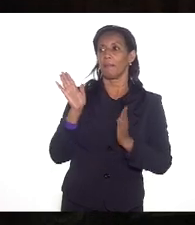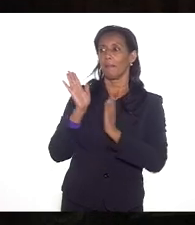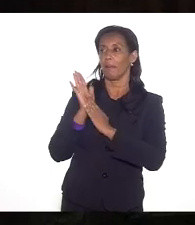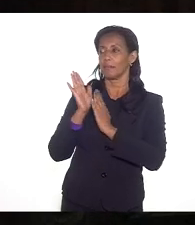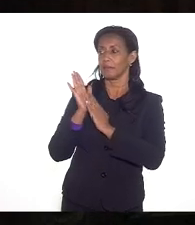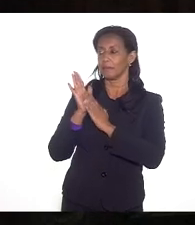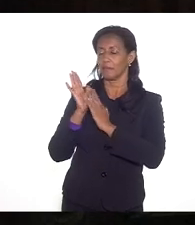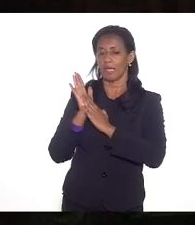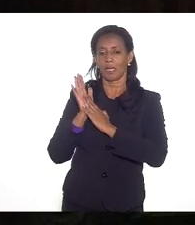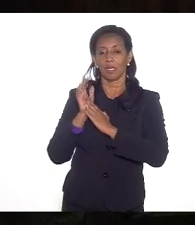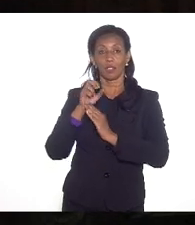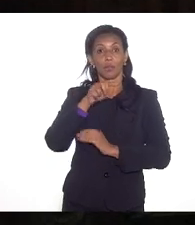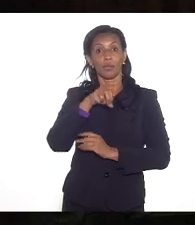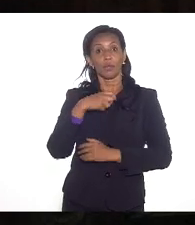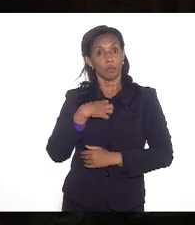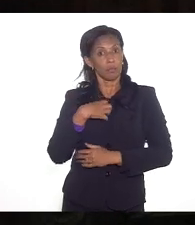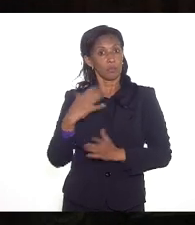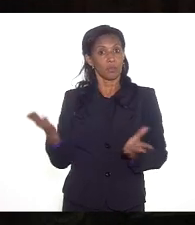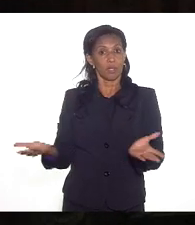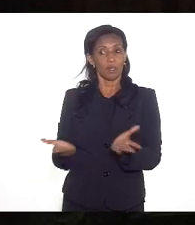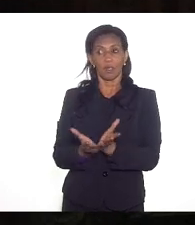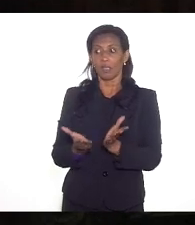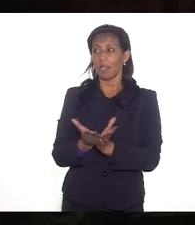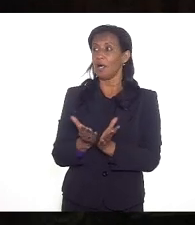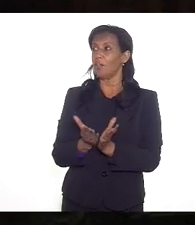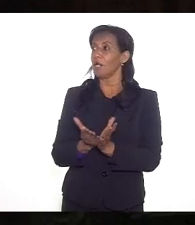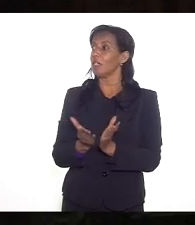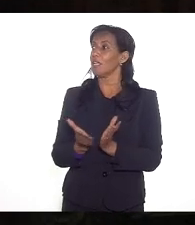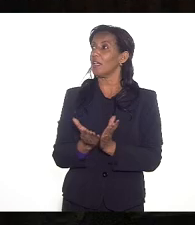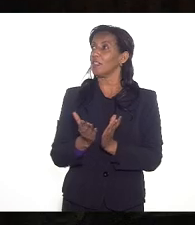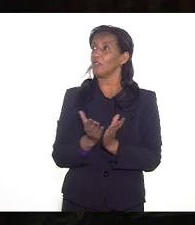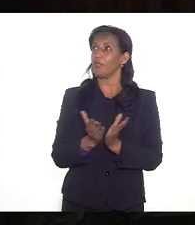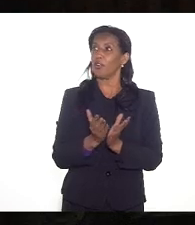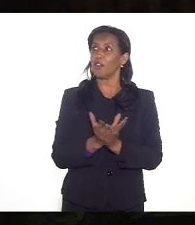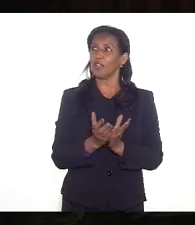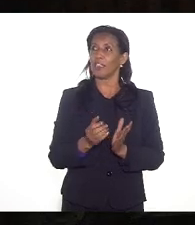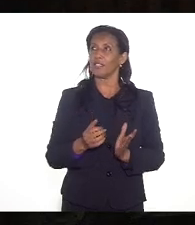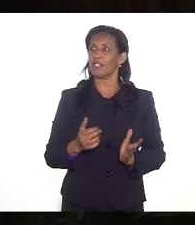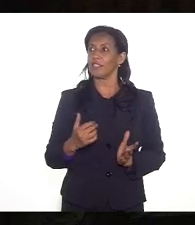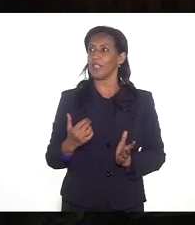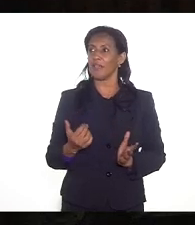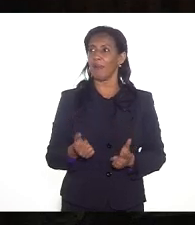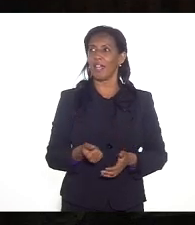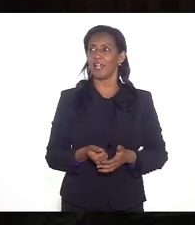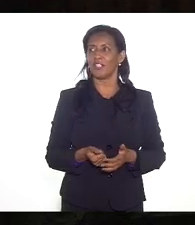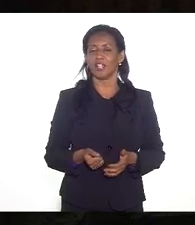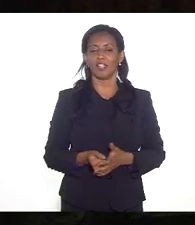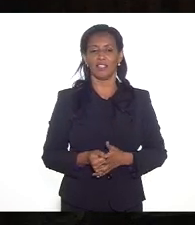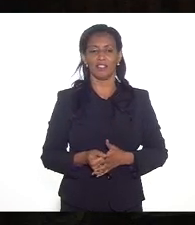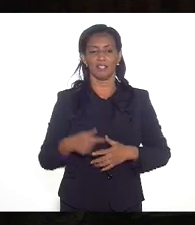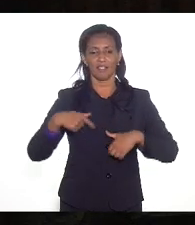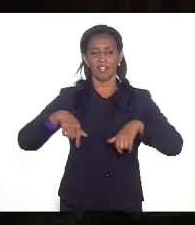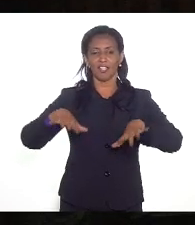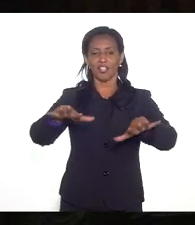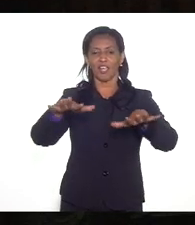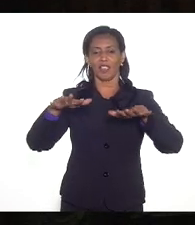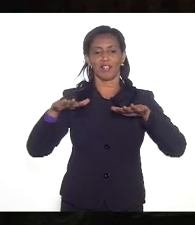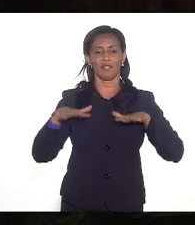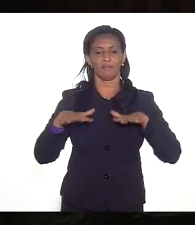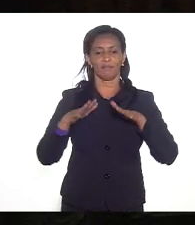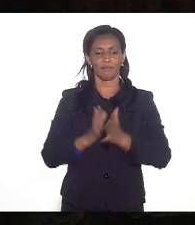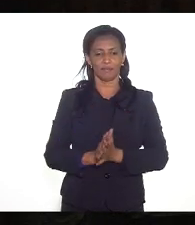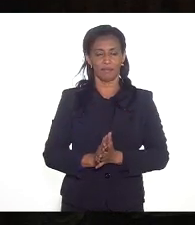que postei aqui estão evangélica Nunca vi Oi Inês de plenário eu